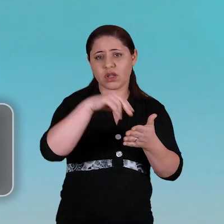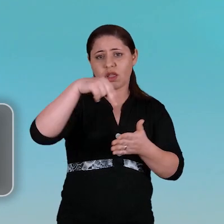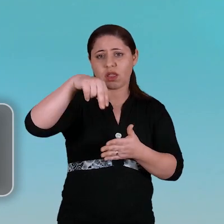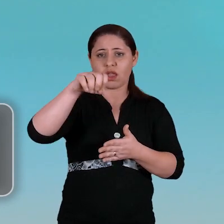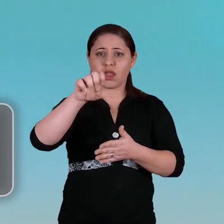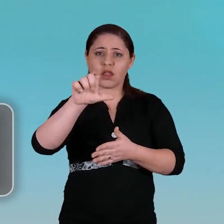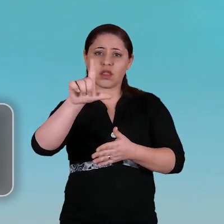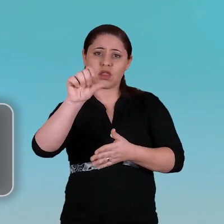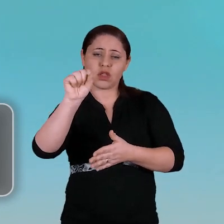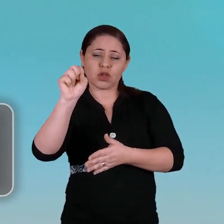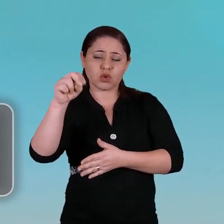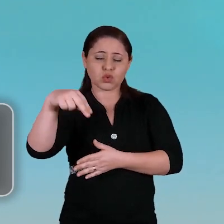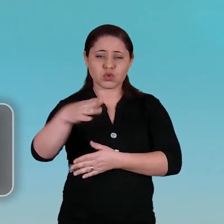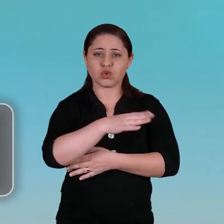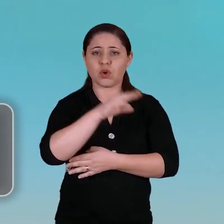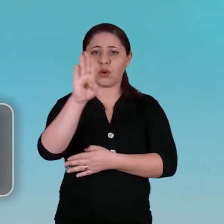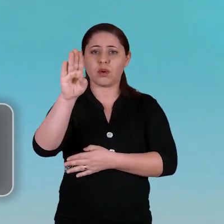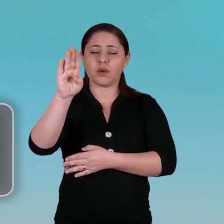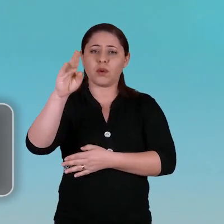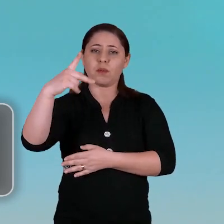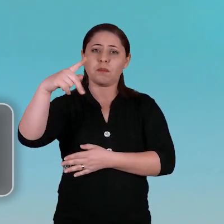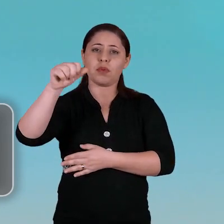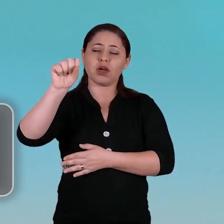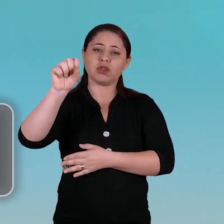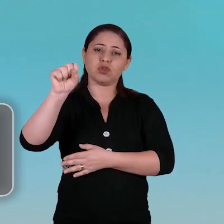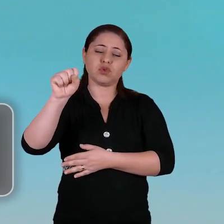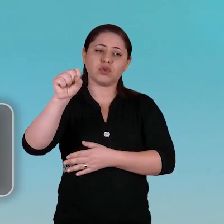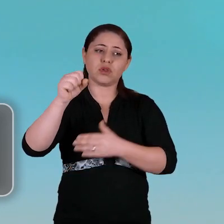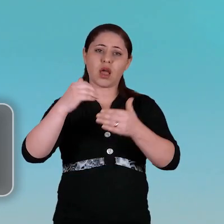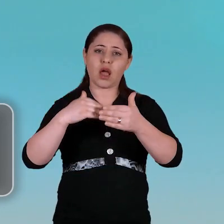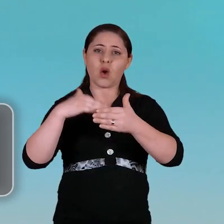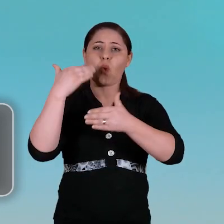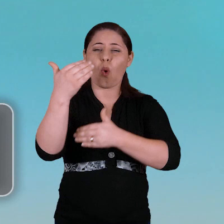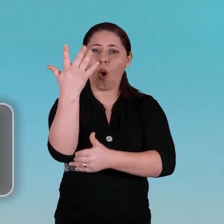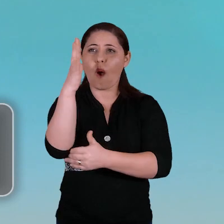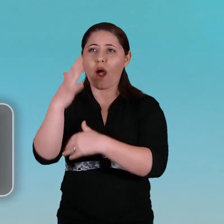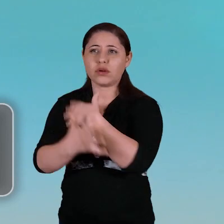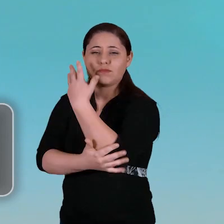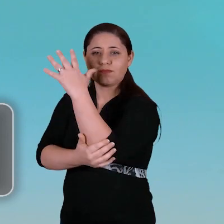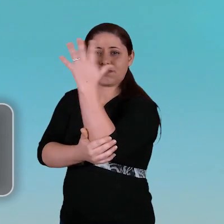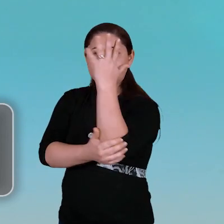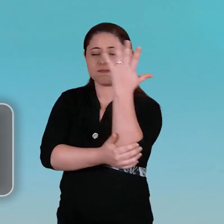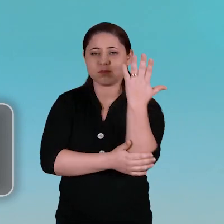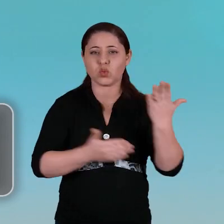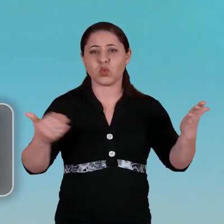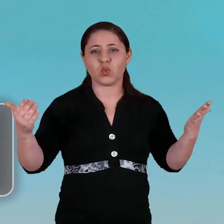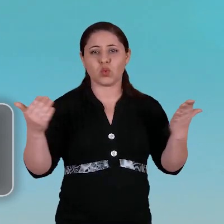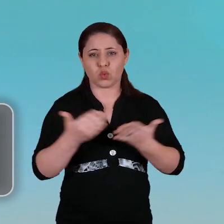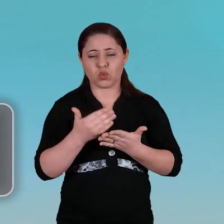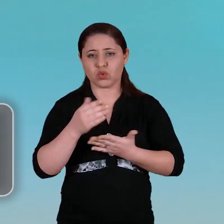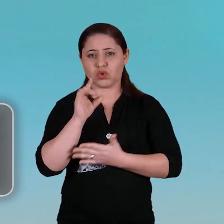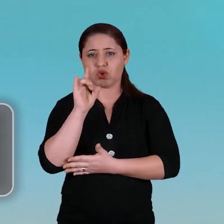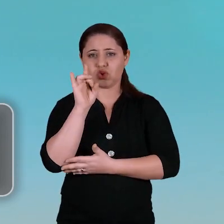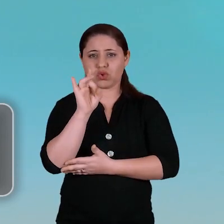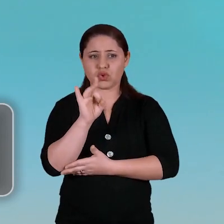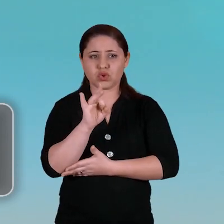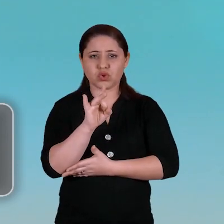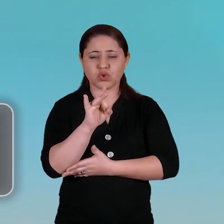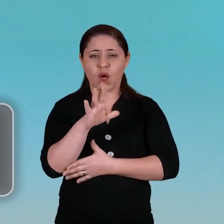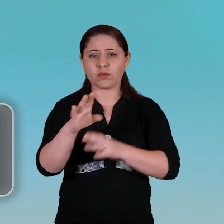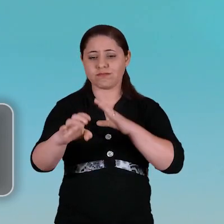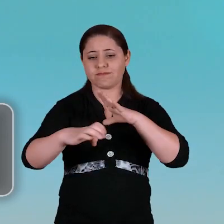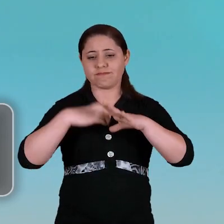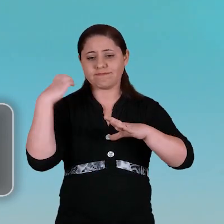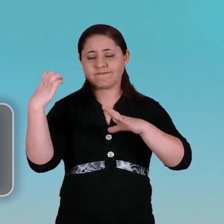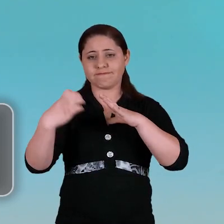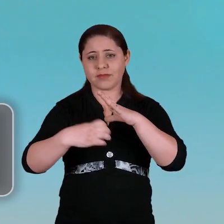Nelson Passos, que fica ali atrás do Horto Florestal. Hoje atendemos só por e-mail, né?